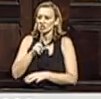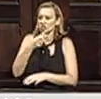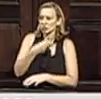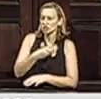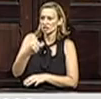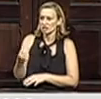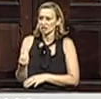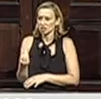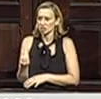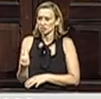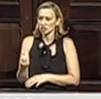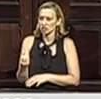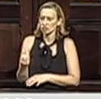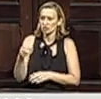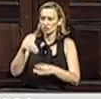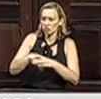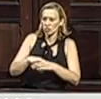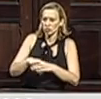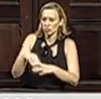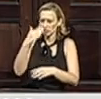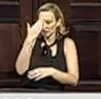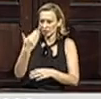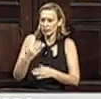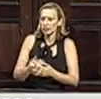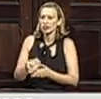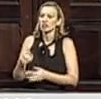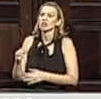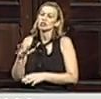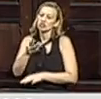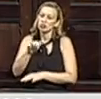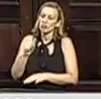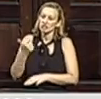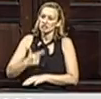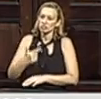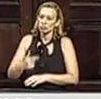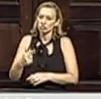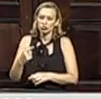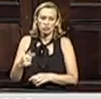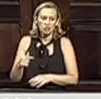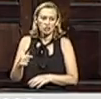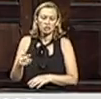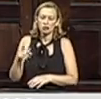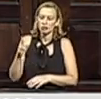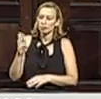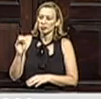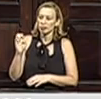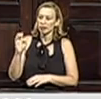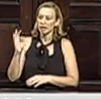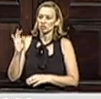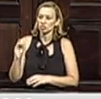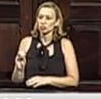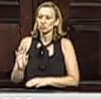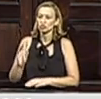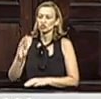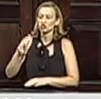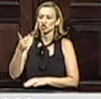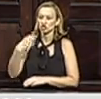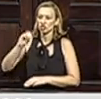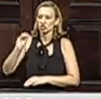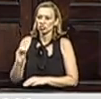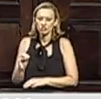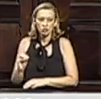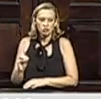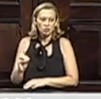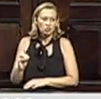segunda chamada. André Correia, André Lazzaroni, Aramis Brito, Bebeto, Benedito Alves, Bruno Dauari, Carlos Macedo, Chiquinho da Mangueira, Conte Bittencourt, Coronel